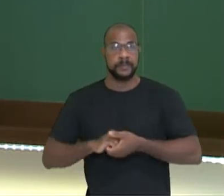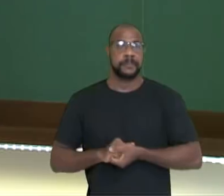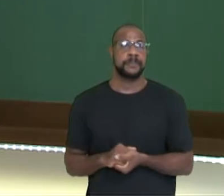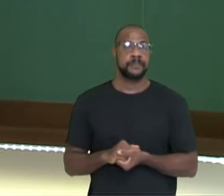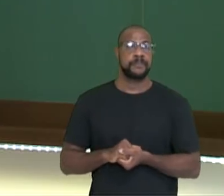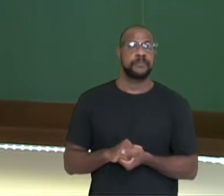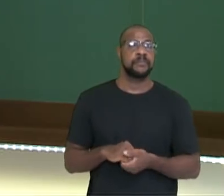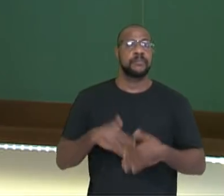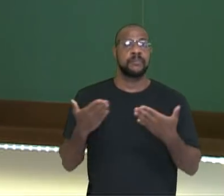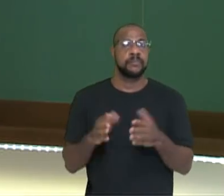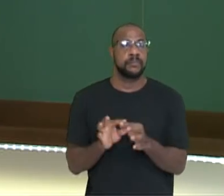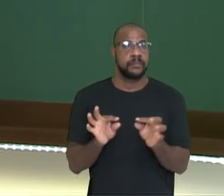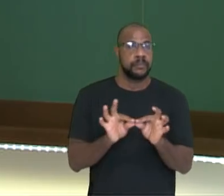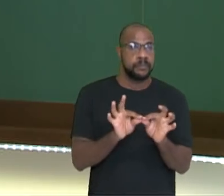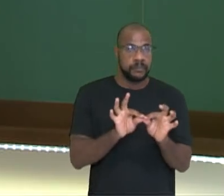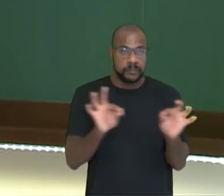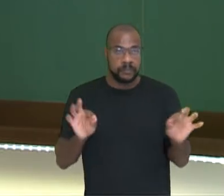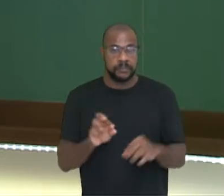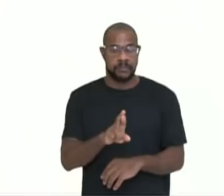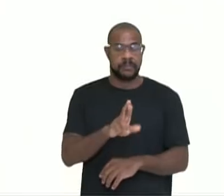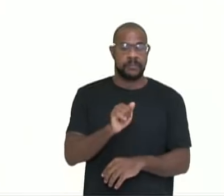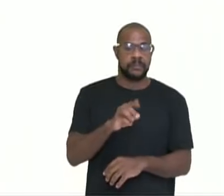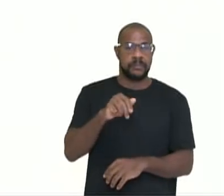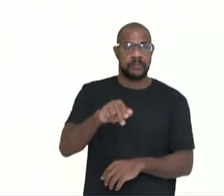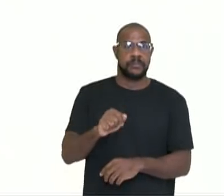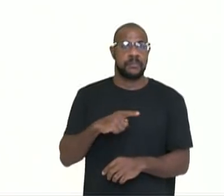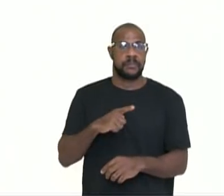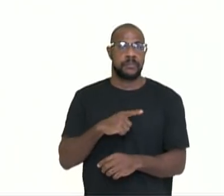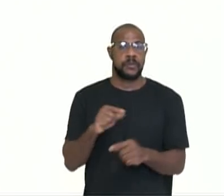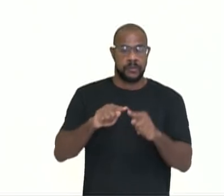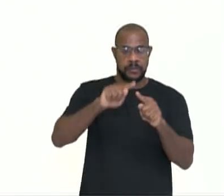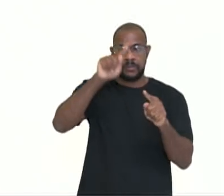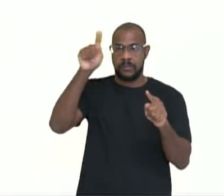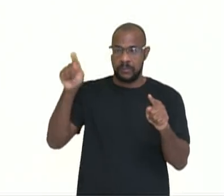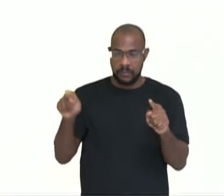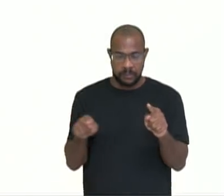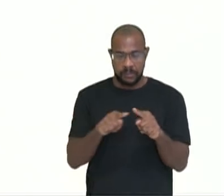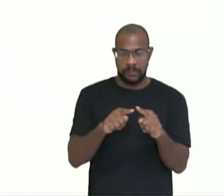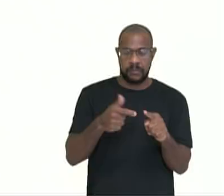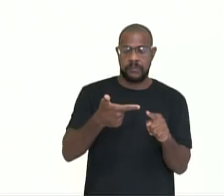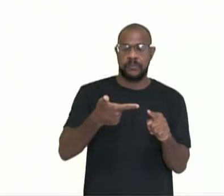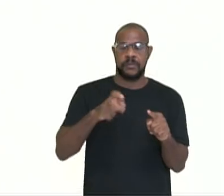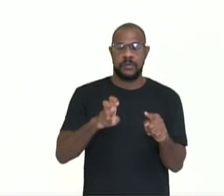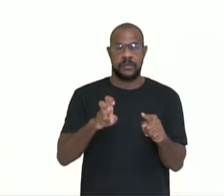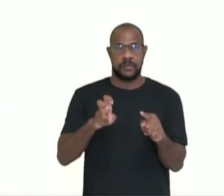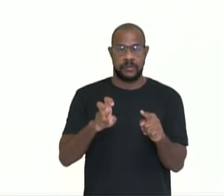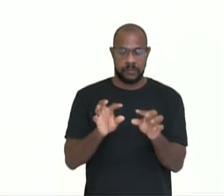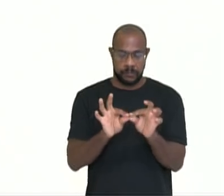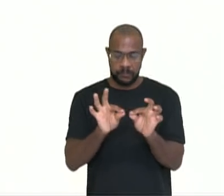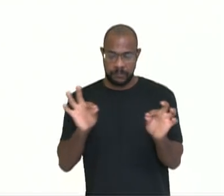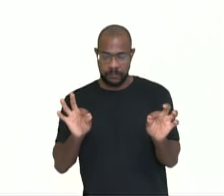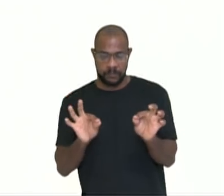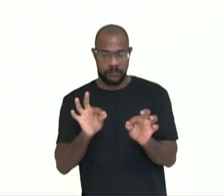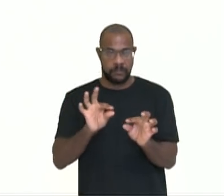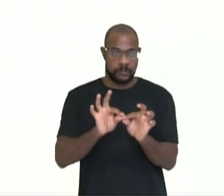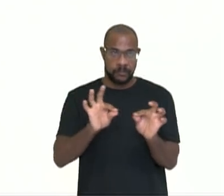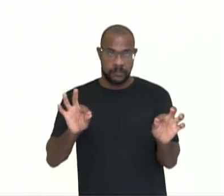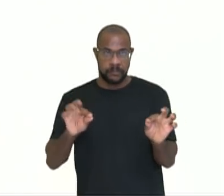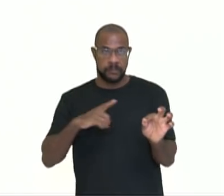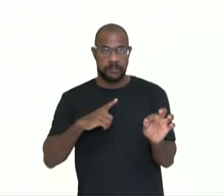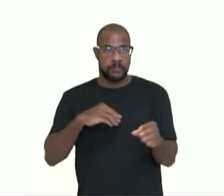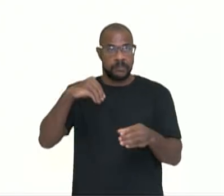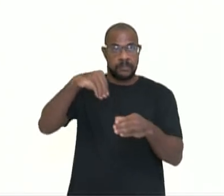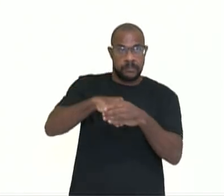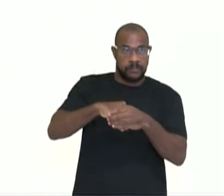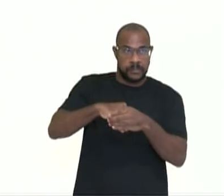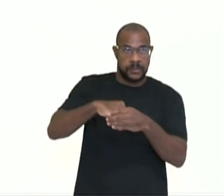Então, qual é a medida em radianos de um arco de 20 centímetros de comprimento contido numa circunferência